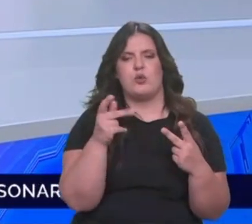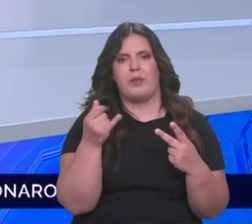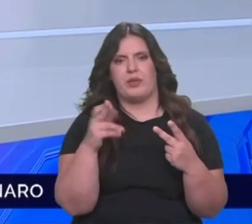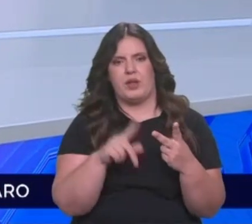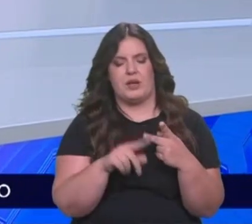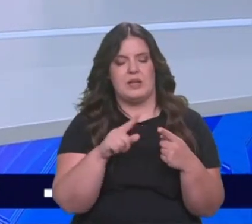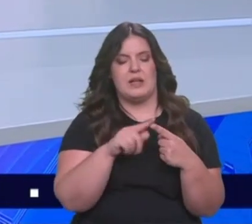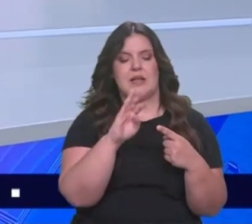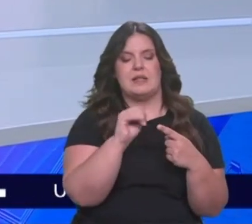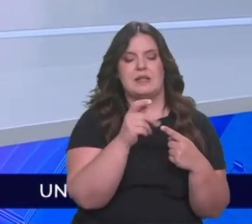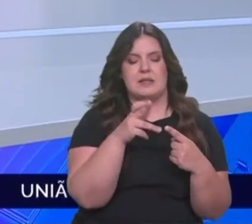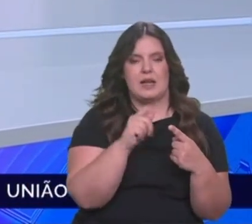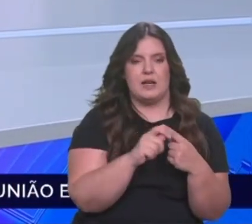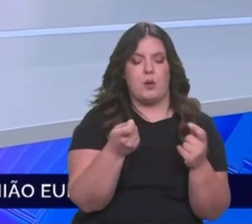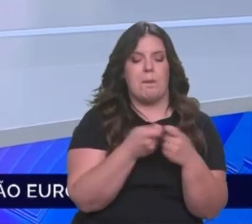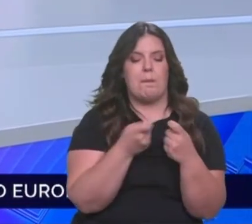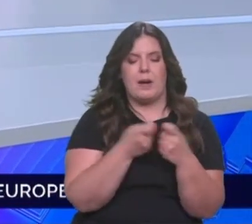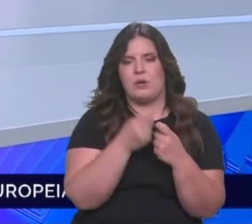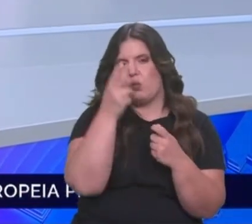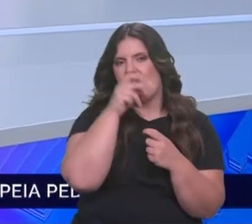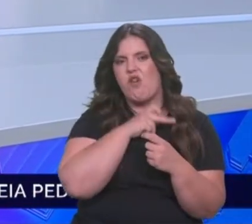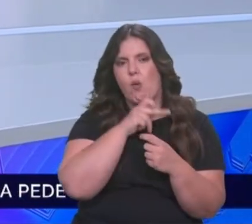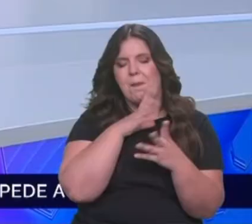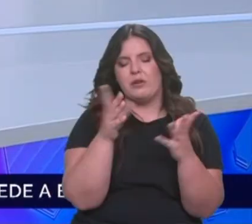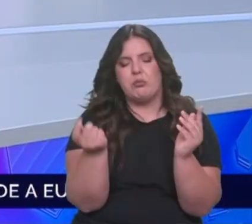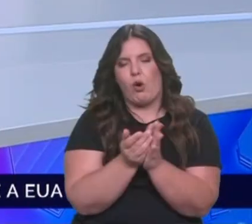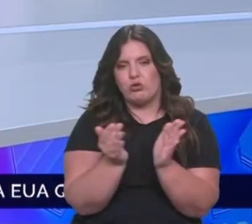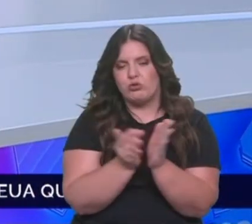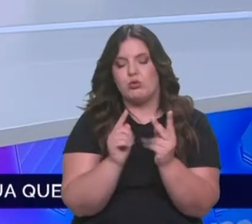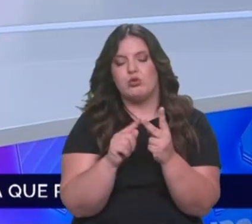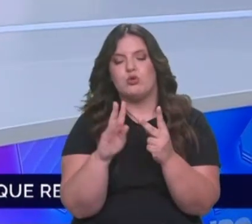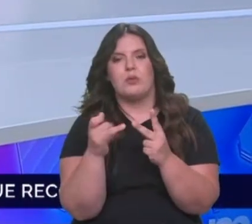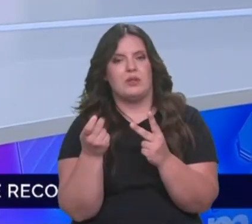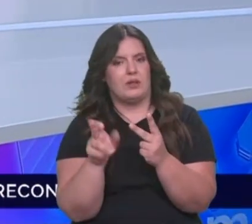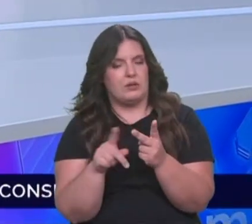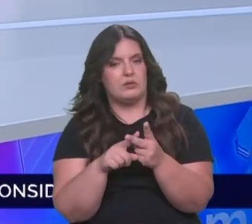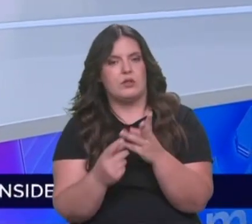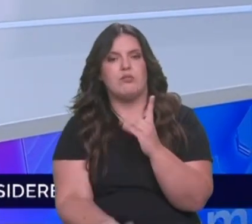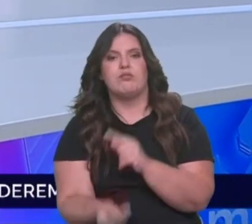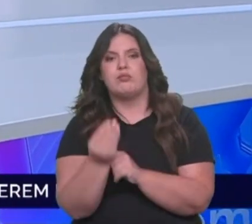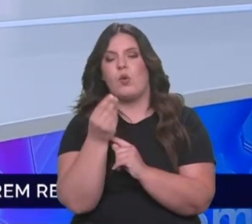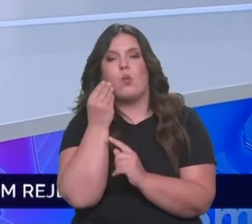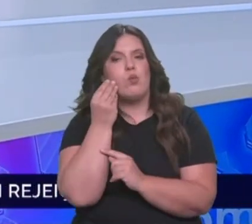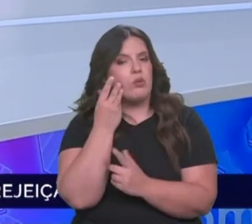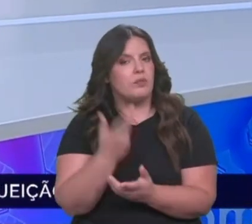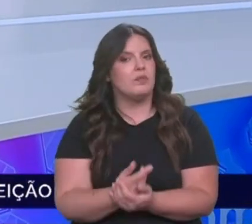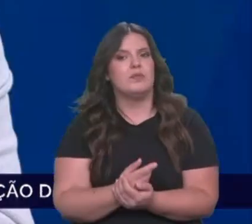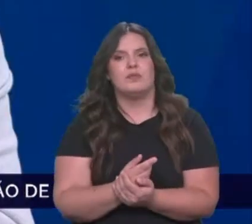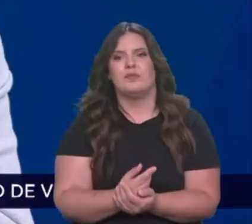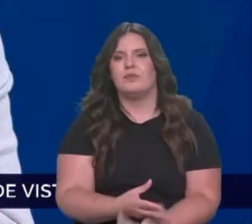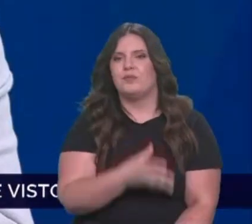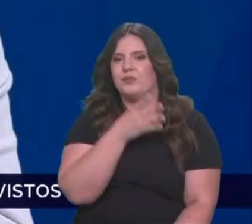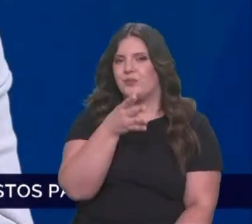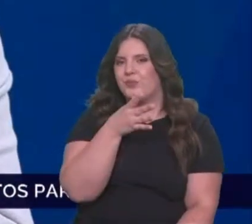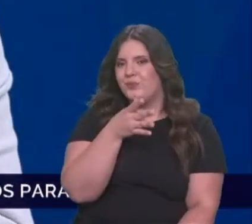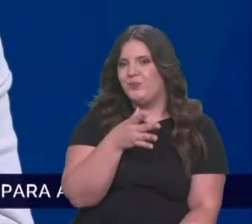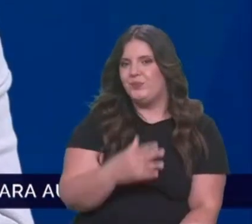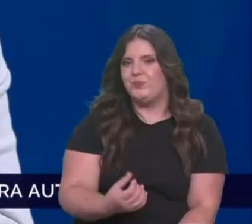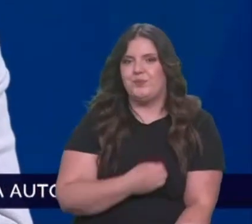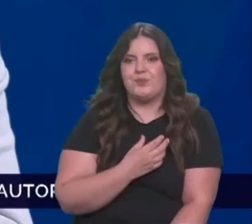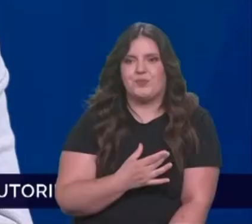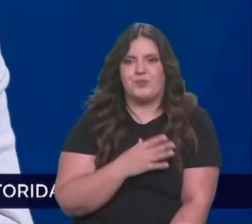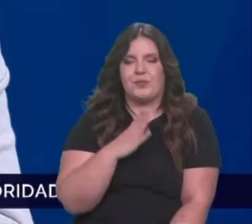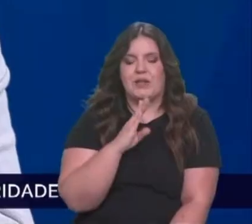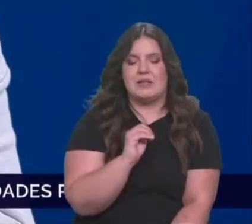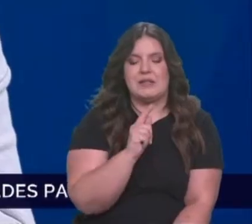o planeta não mais próximo da Terra, e quanto a Júpiter, vamos tentar perceber como nasceu o coração de Júpiter. Eu confesso, tenho sempre uma grande paixão por